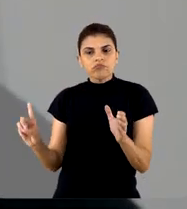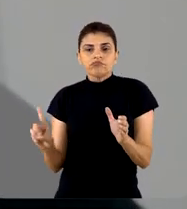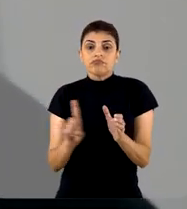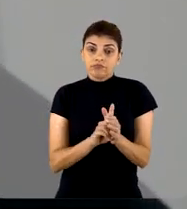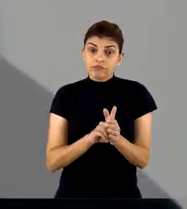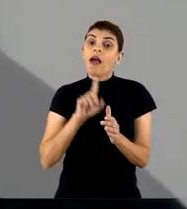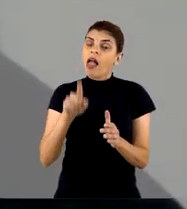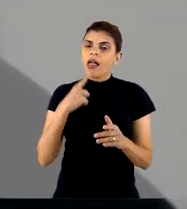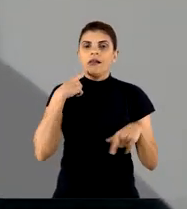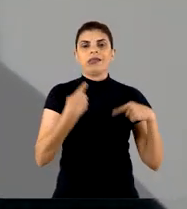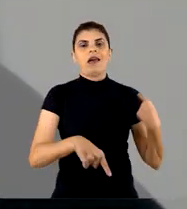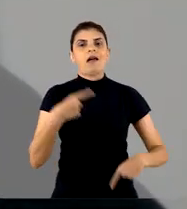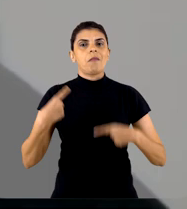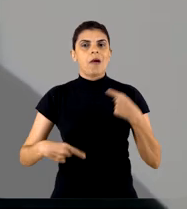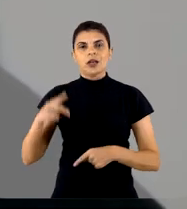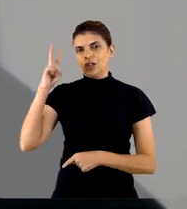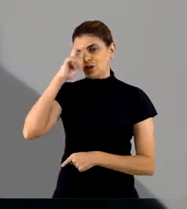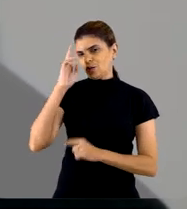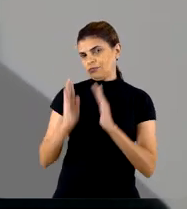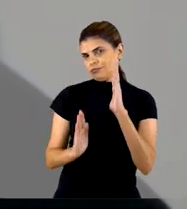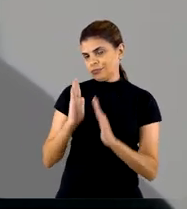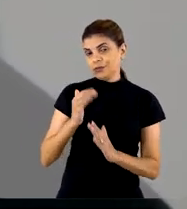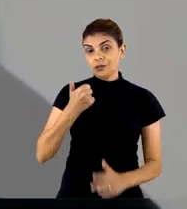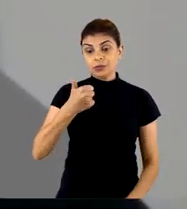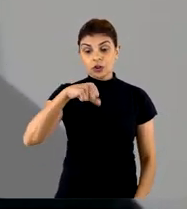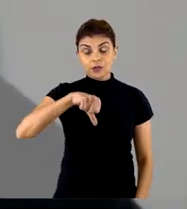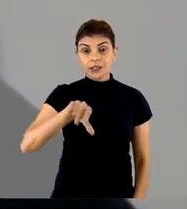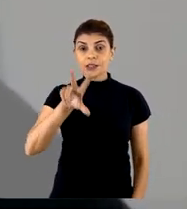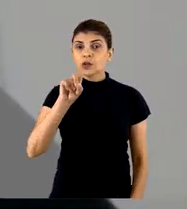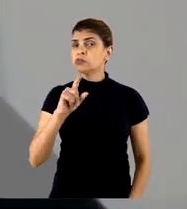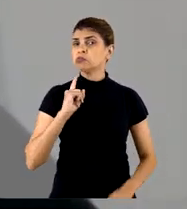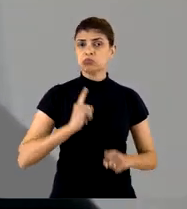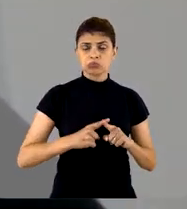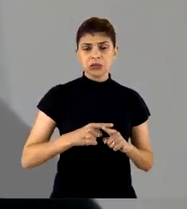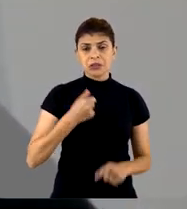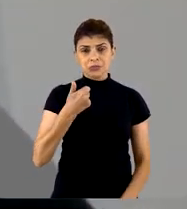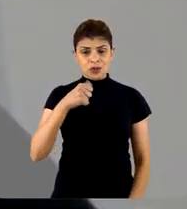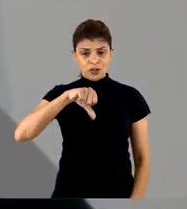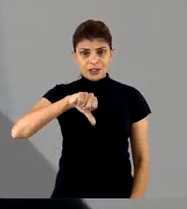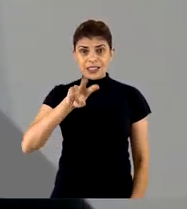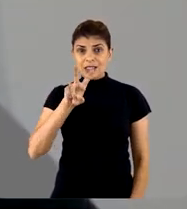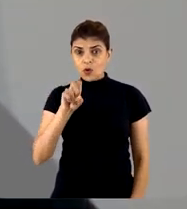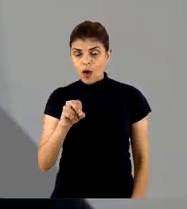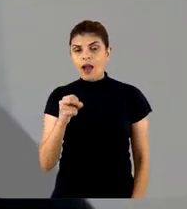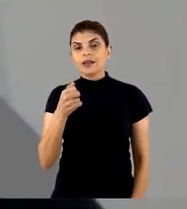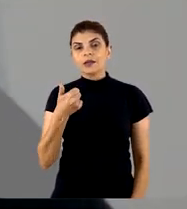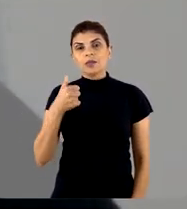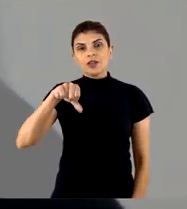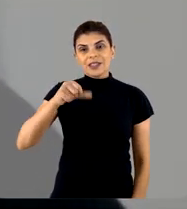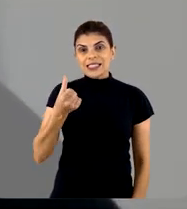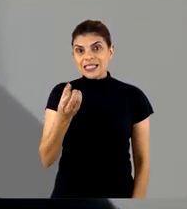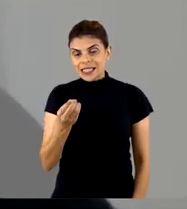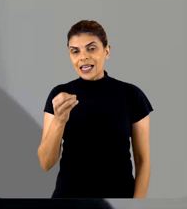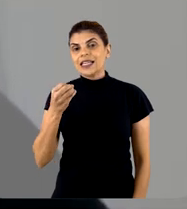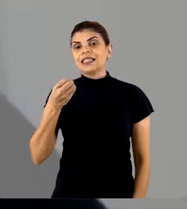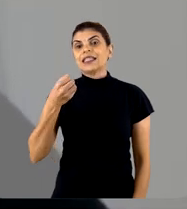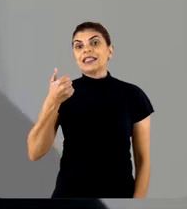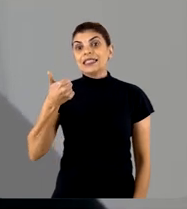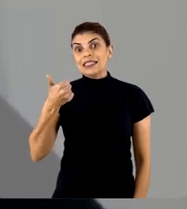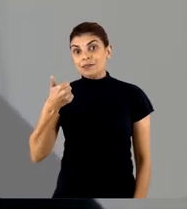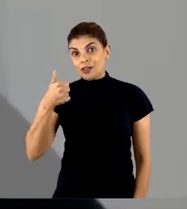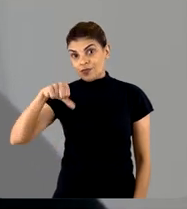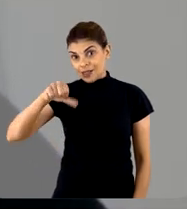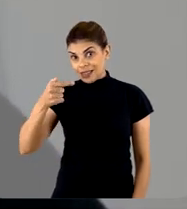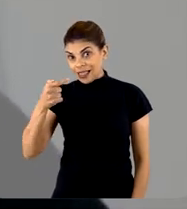habitando? Esse era um dos grandes debates que existiam nos anos 50. Até porque, nos anos 50, 60, 70, é o período